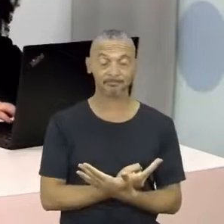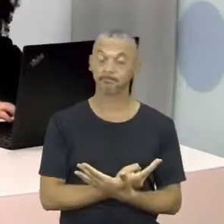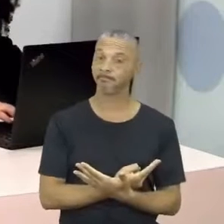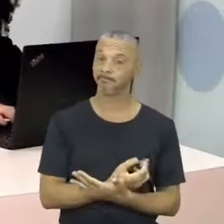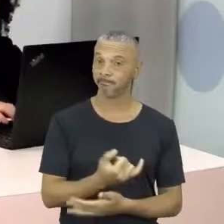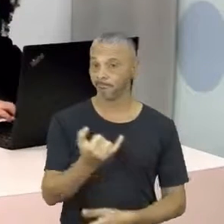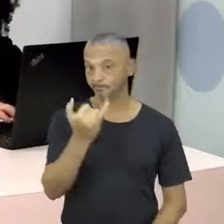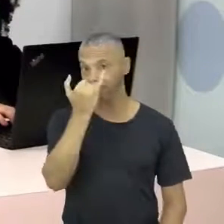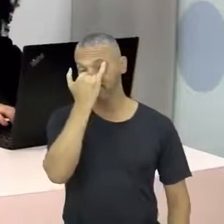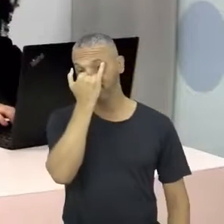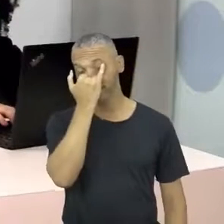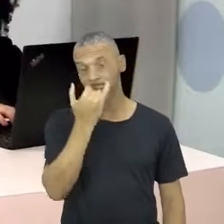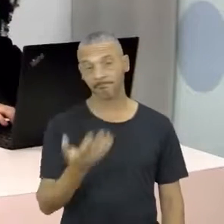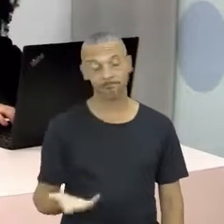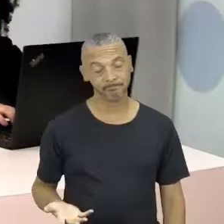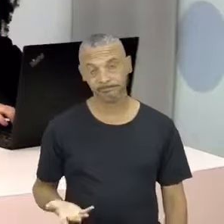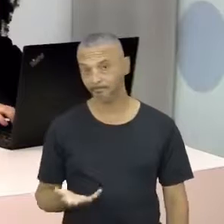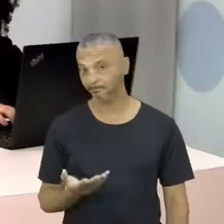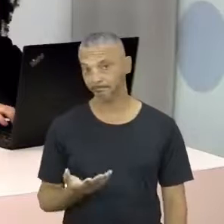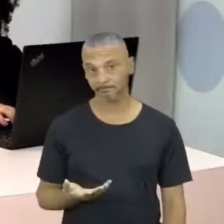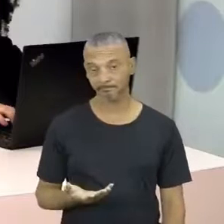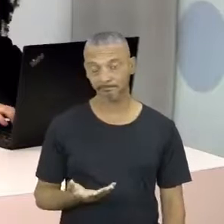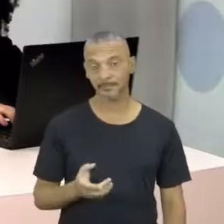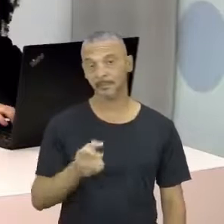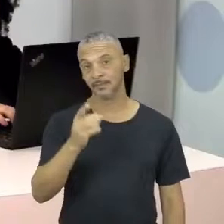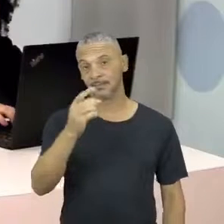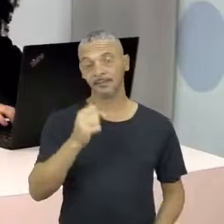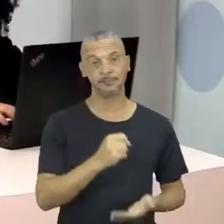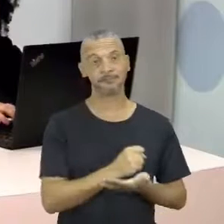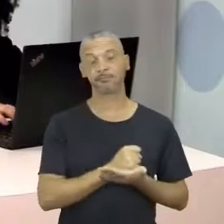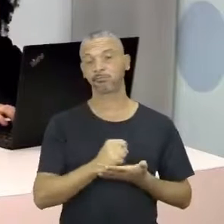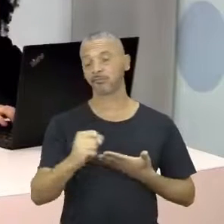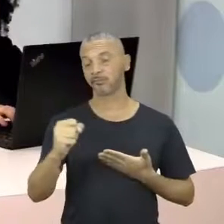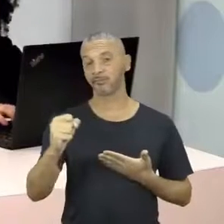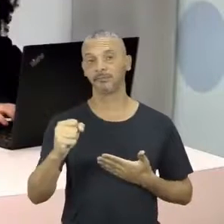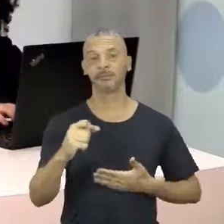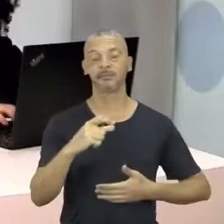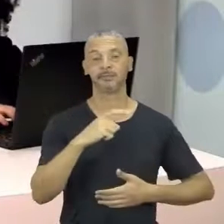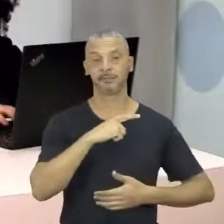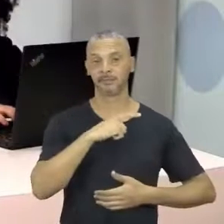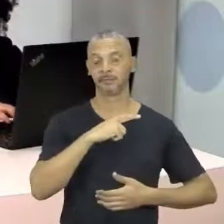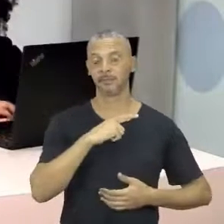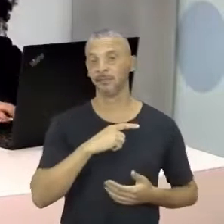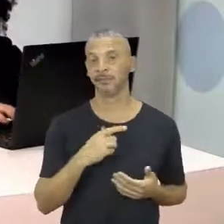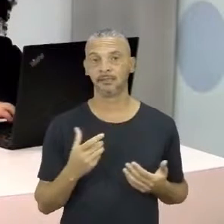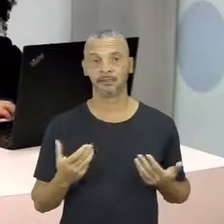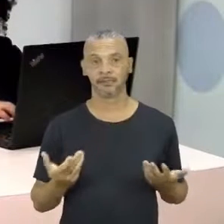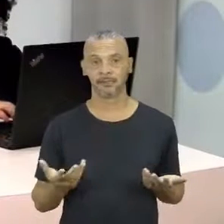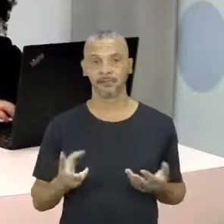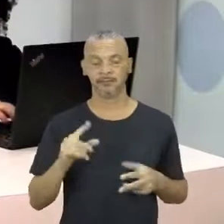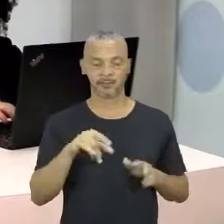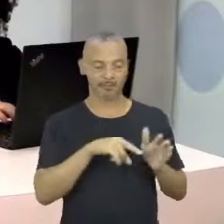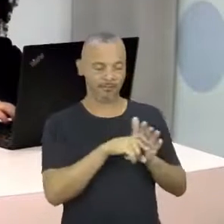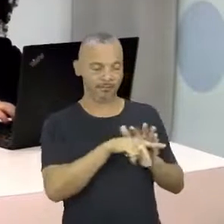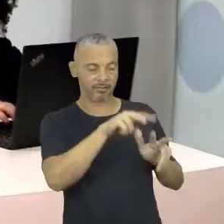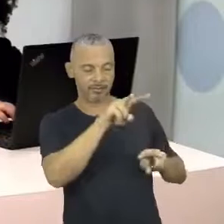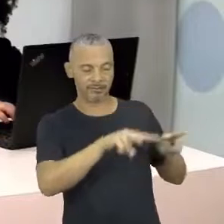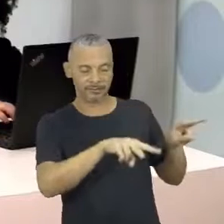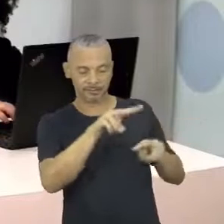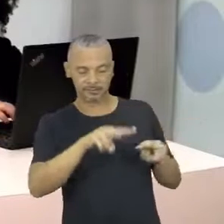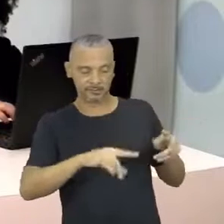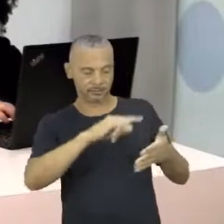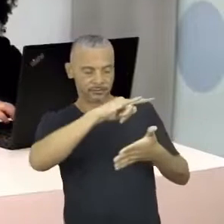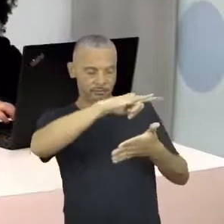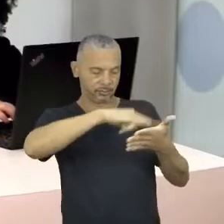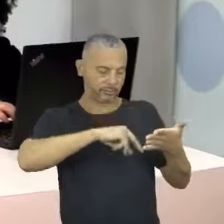não cabe recurso. Então, o que vai acontecer? No momento da atribuição, vai ser feita uma análise, né, por um profissional